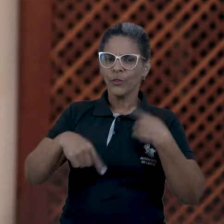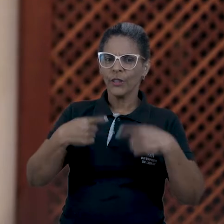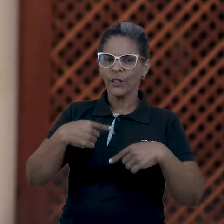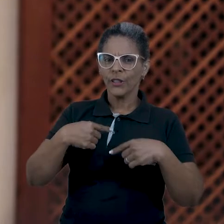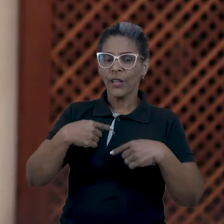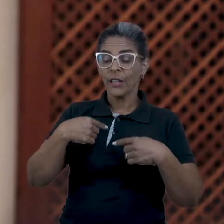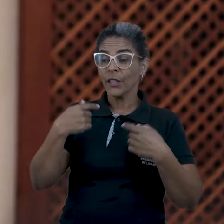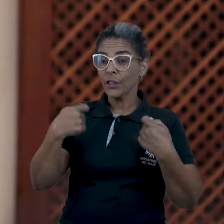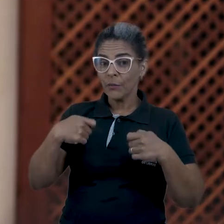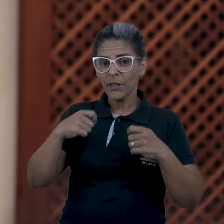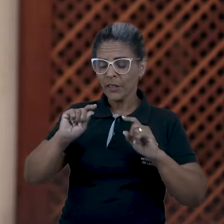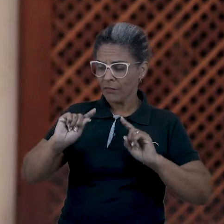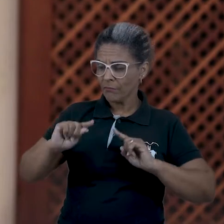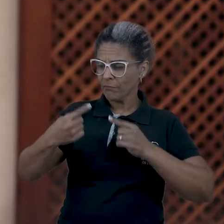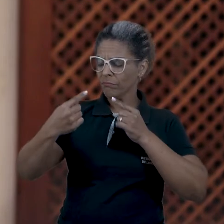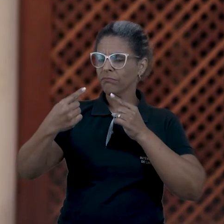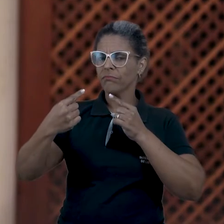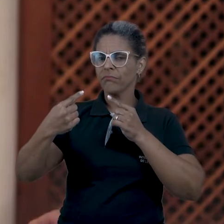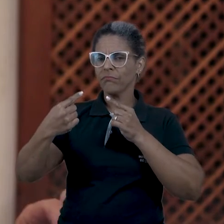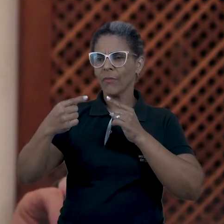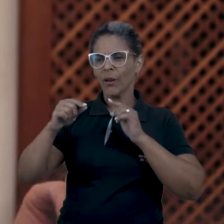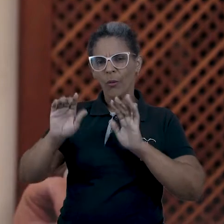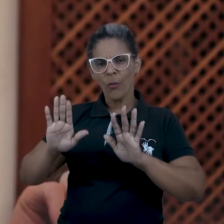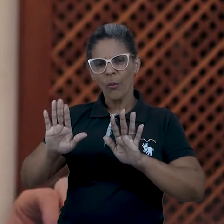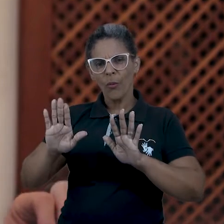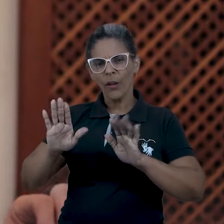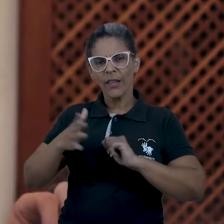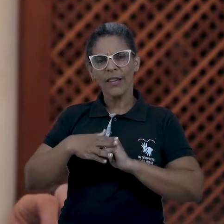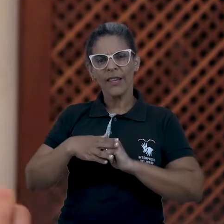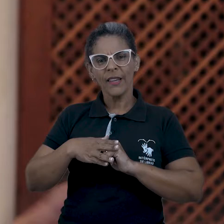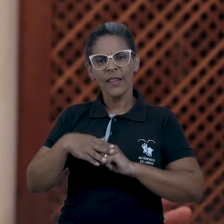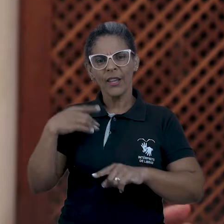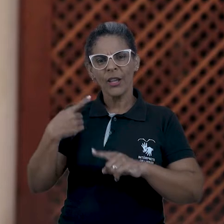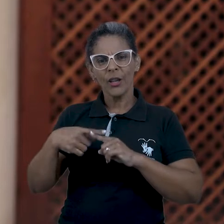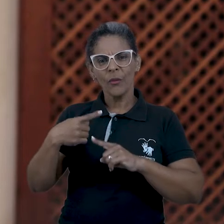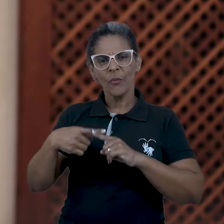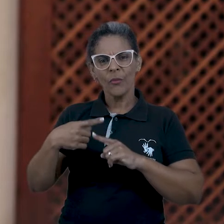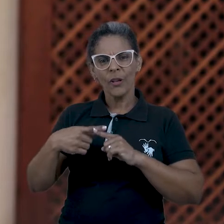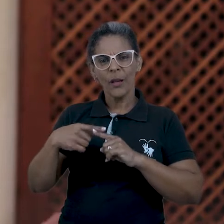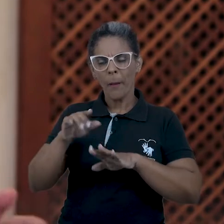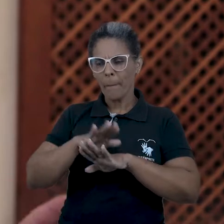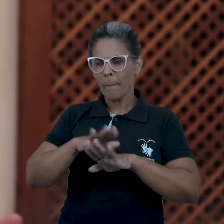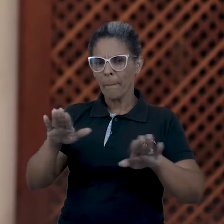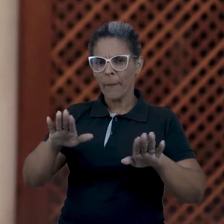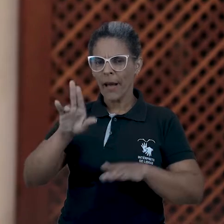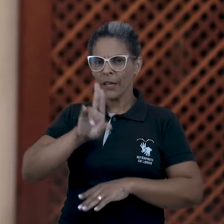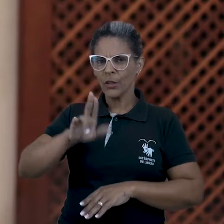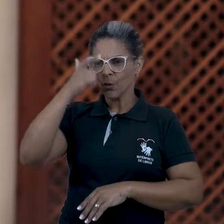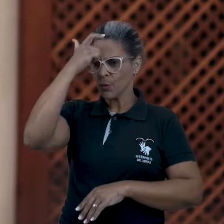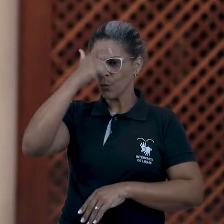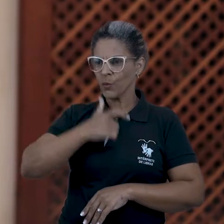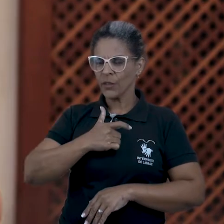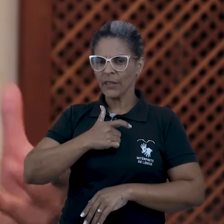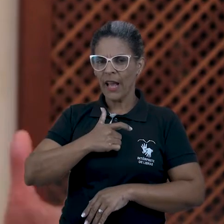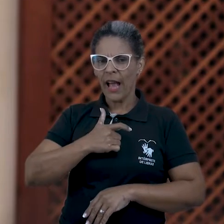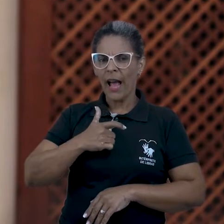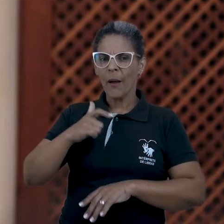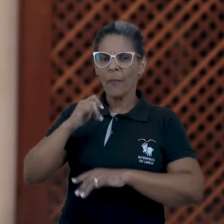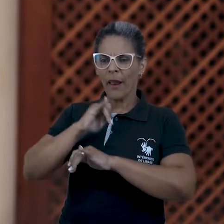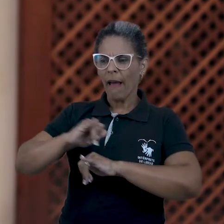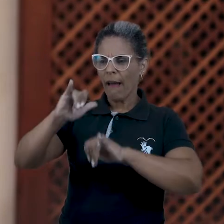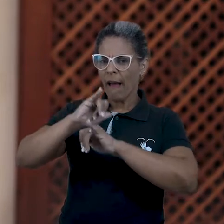precisa apertar isso sabe falar isso não para de Pink money para de e a gente como